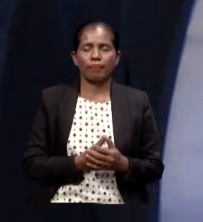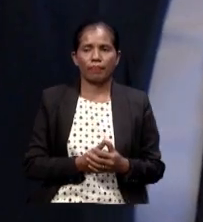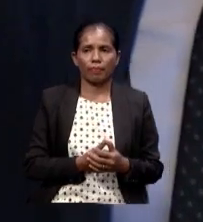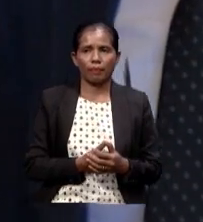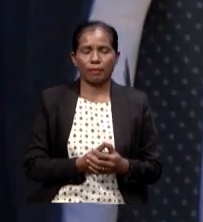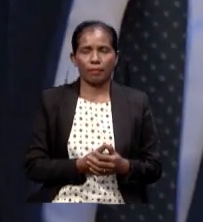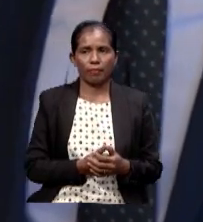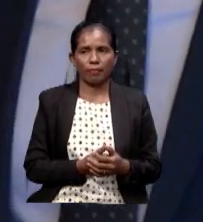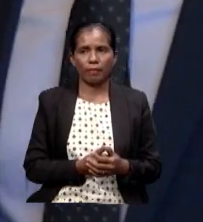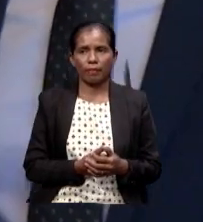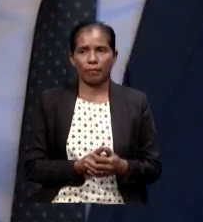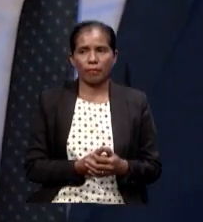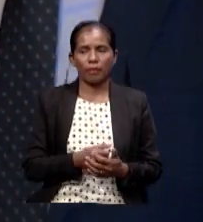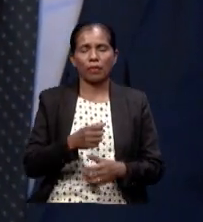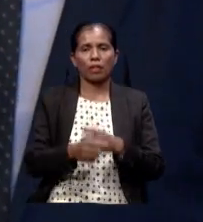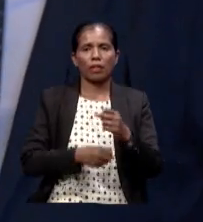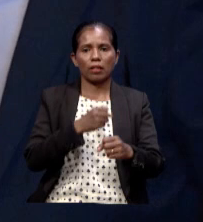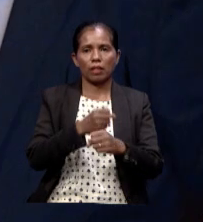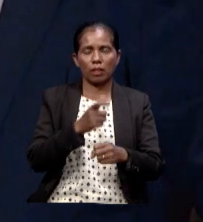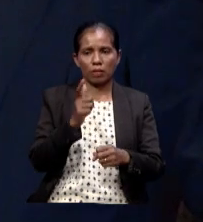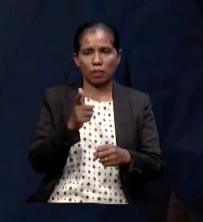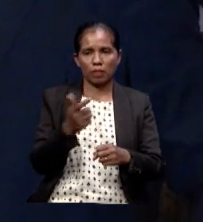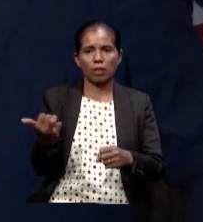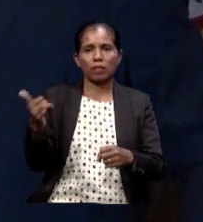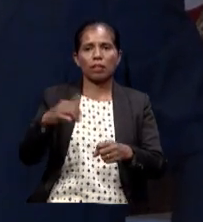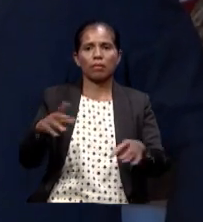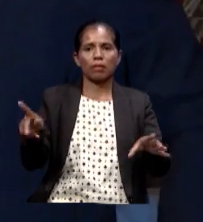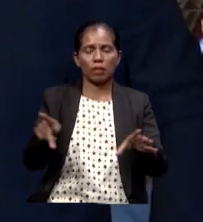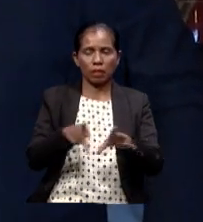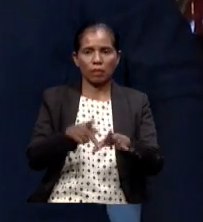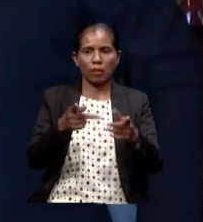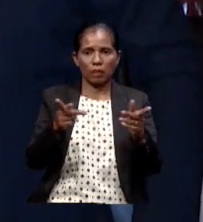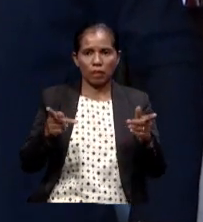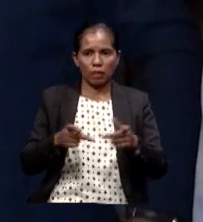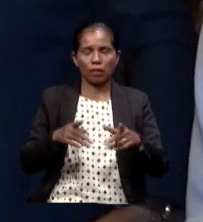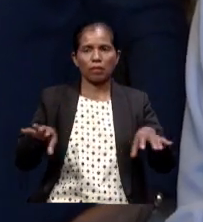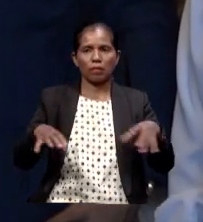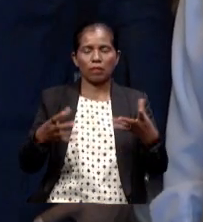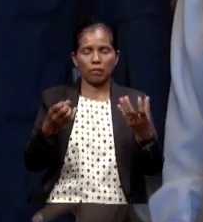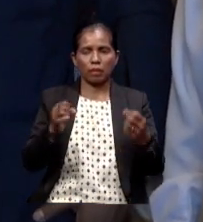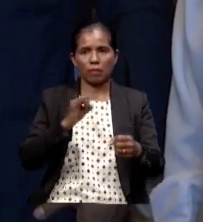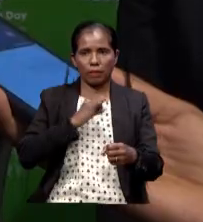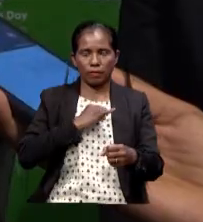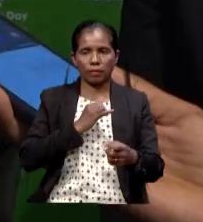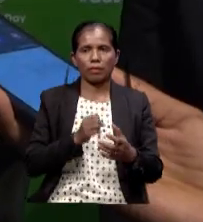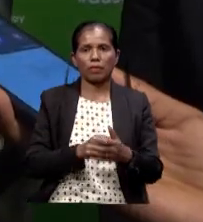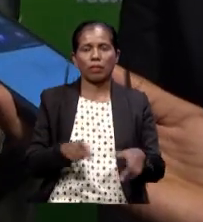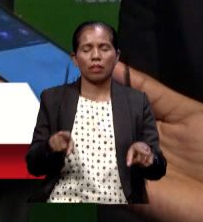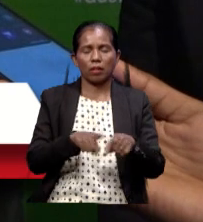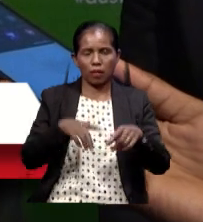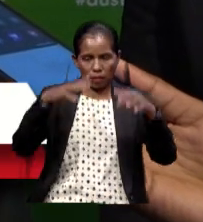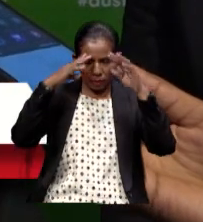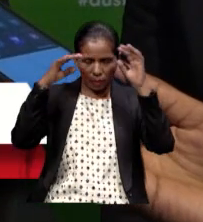E tinha uma no Lona, se era marca presença, né? Cooperação Bahau, no da